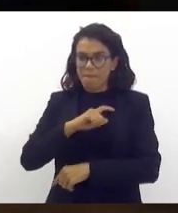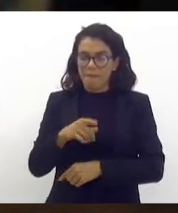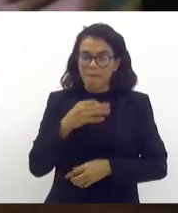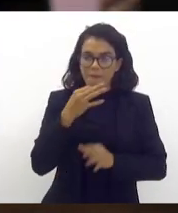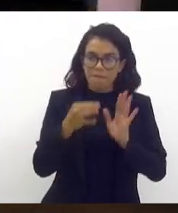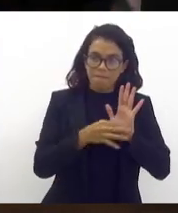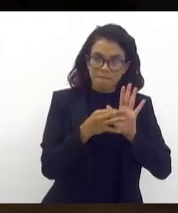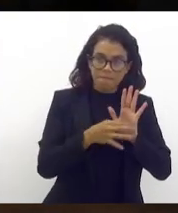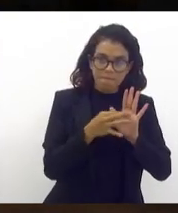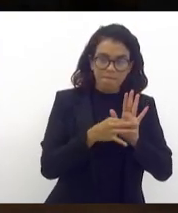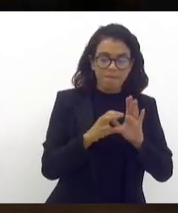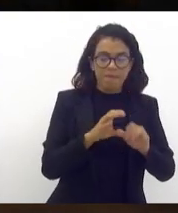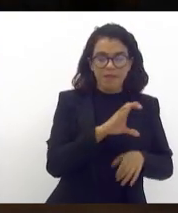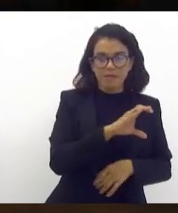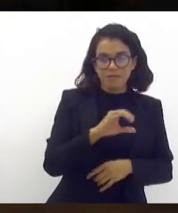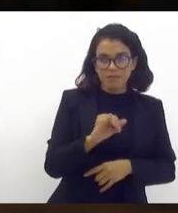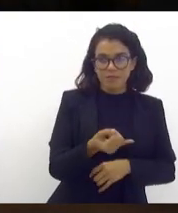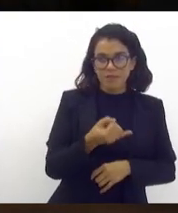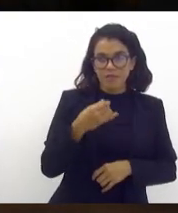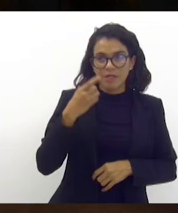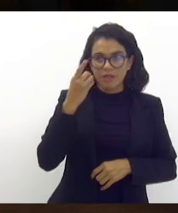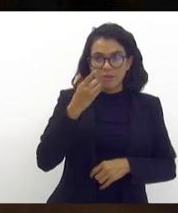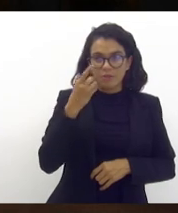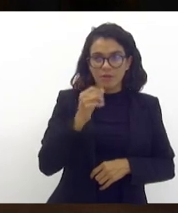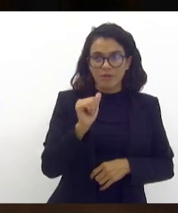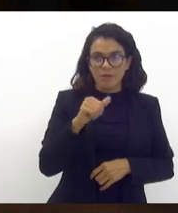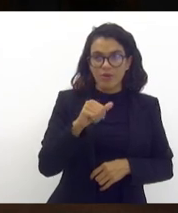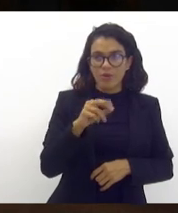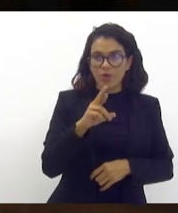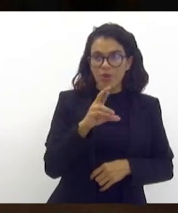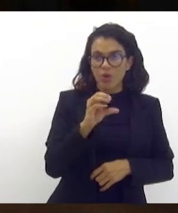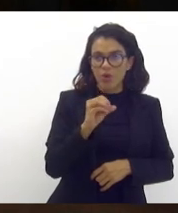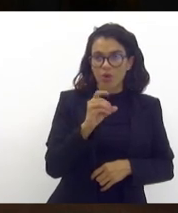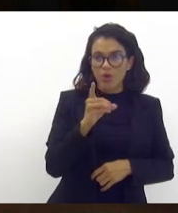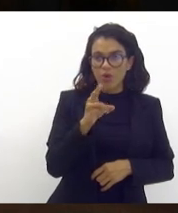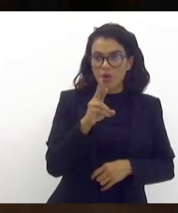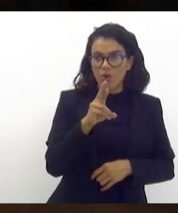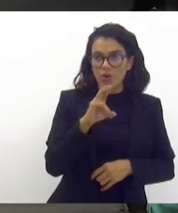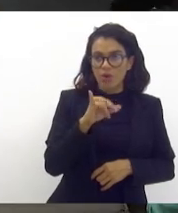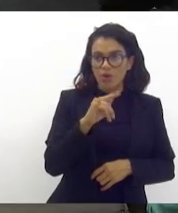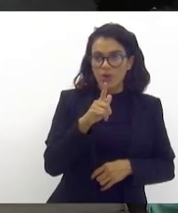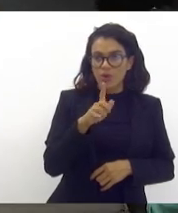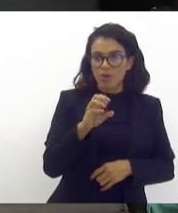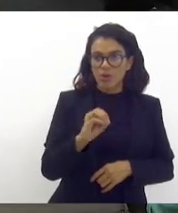parecer pela Comissão de Constituição e Justiça, deputado Rodrigo Amorim.